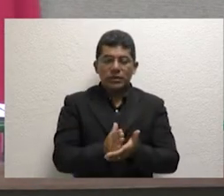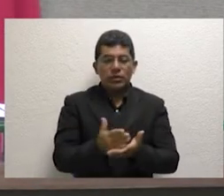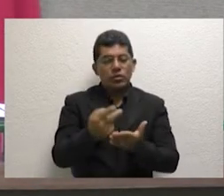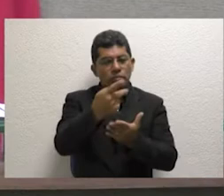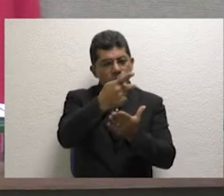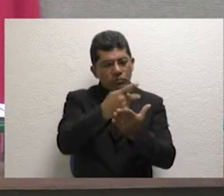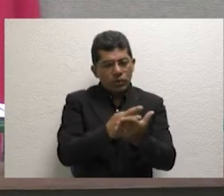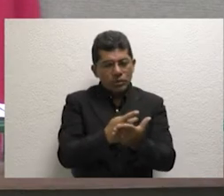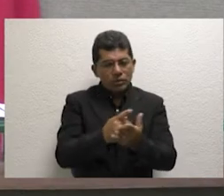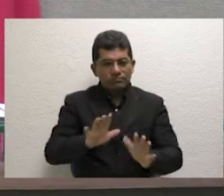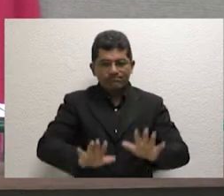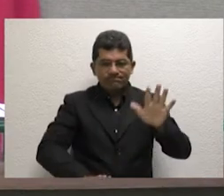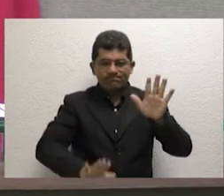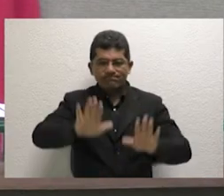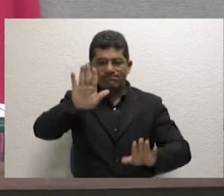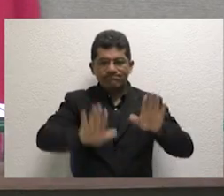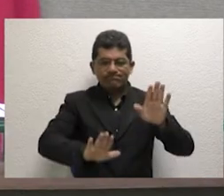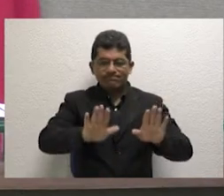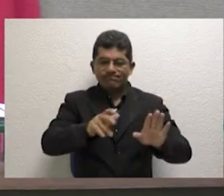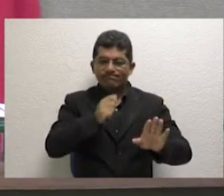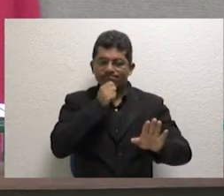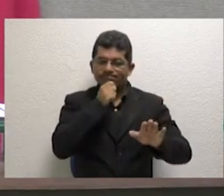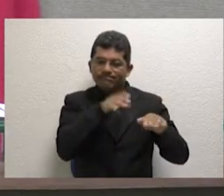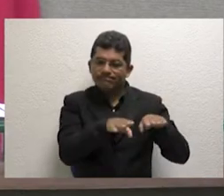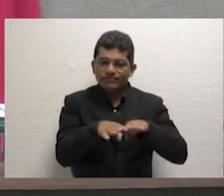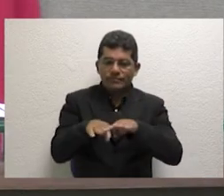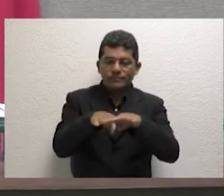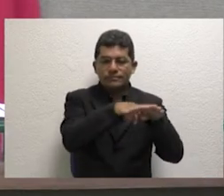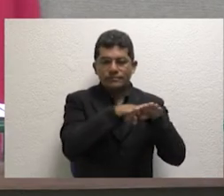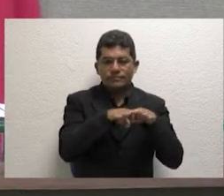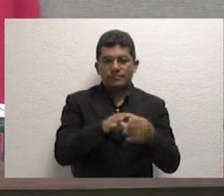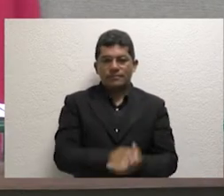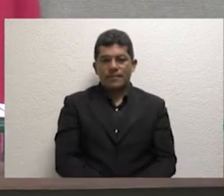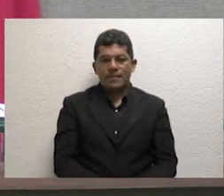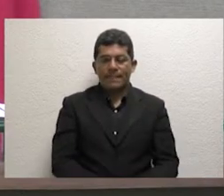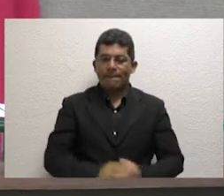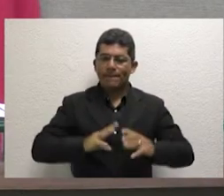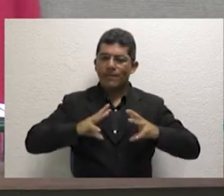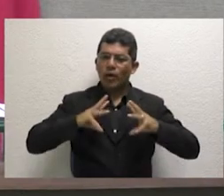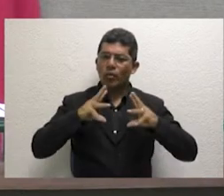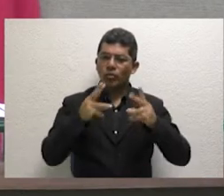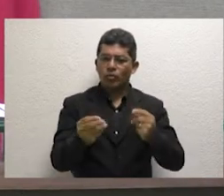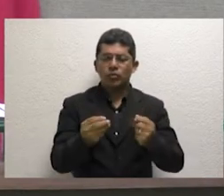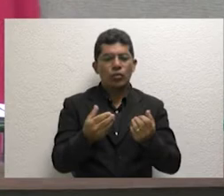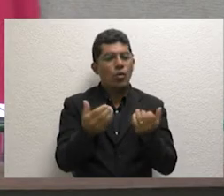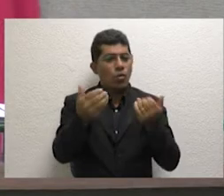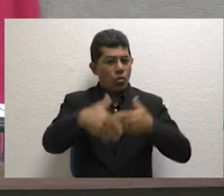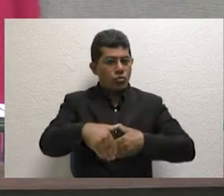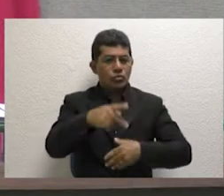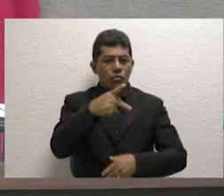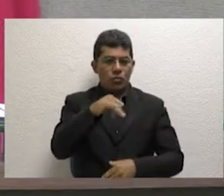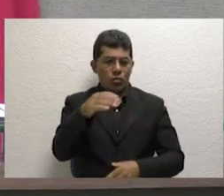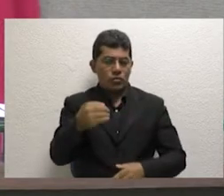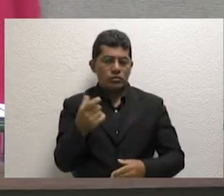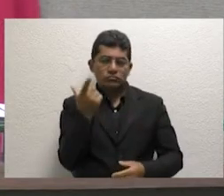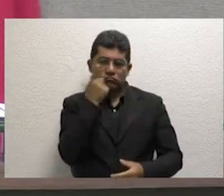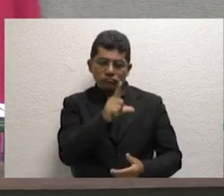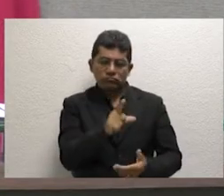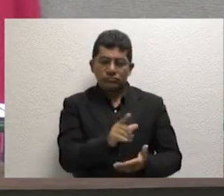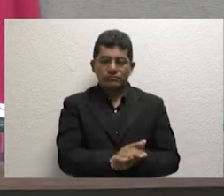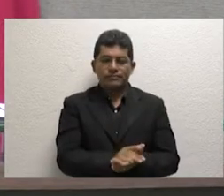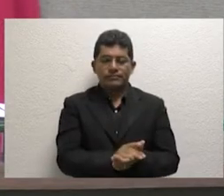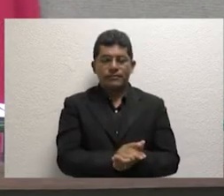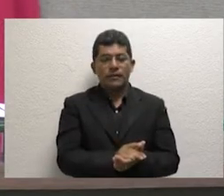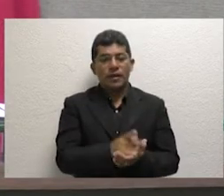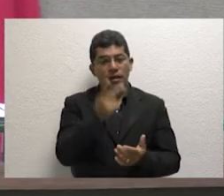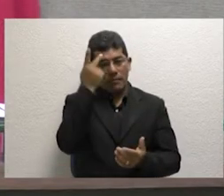competitivo igualando todos no concurso público obtiveram resultados para